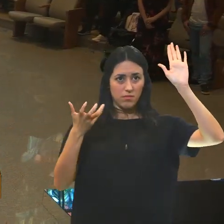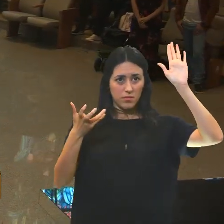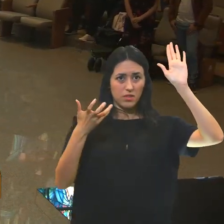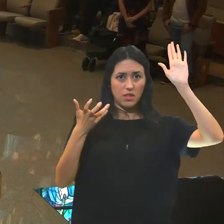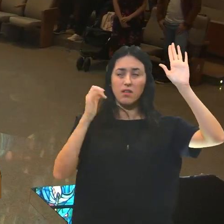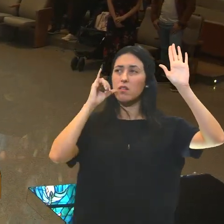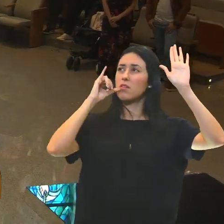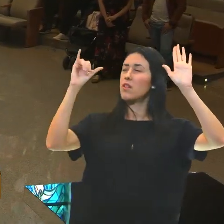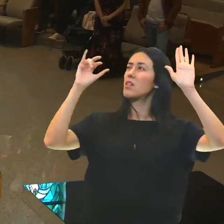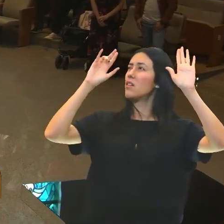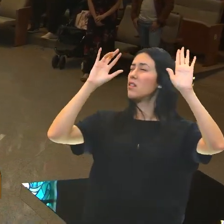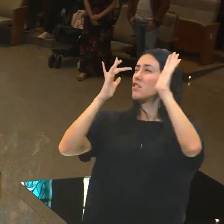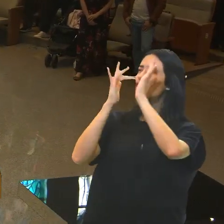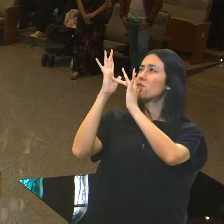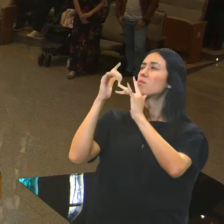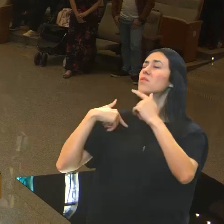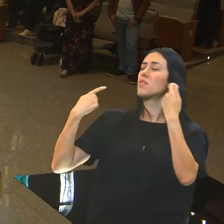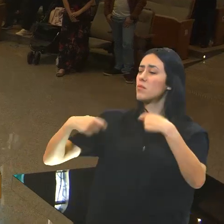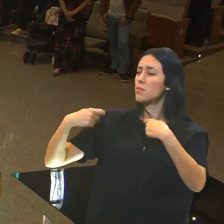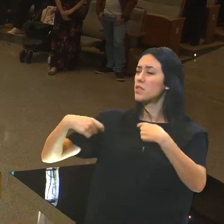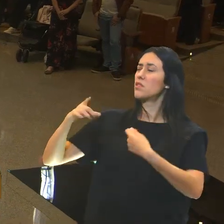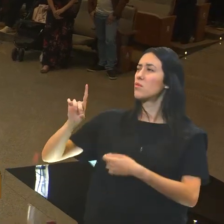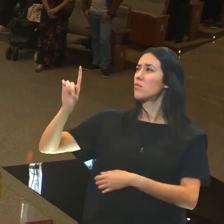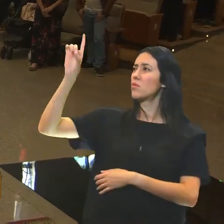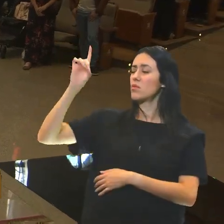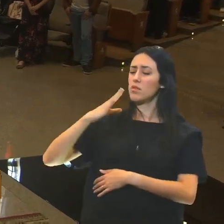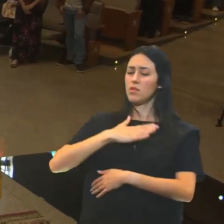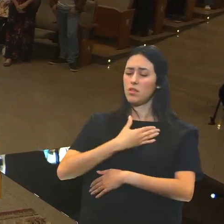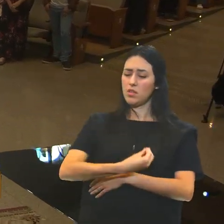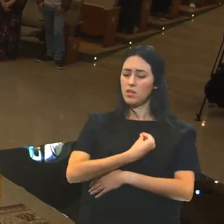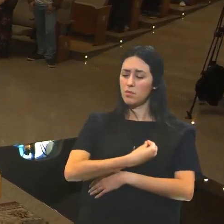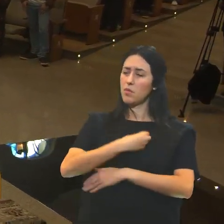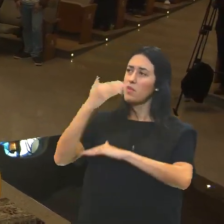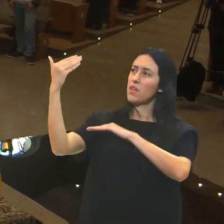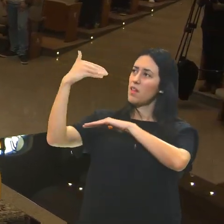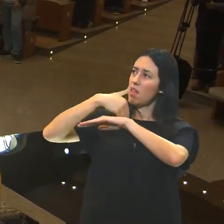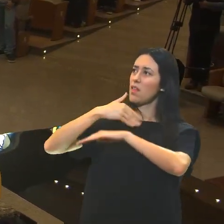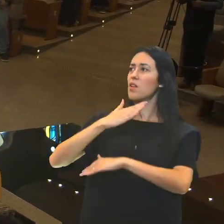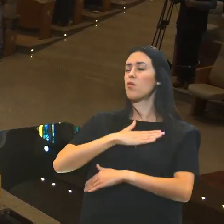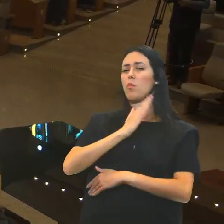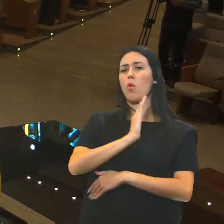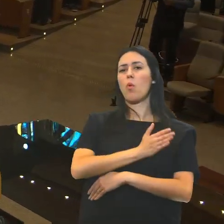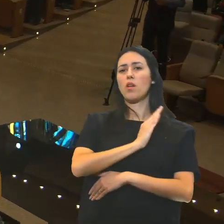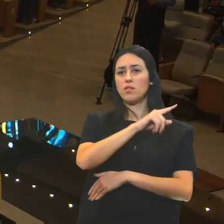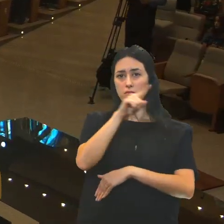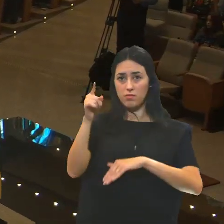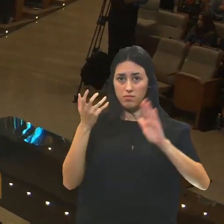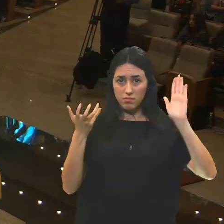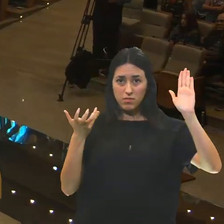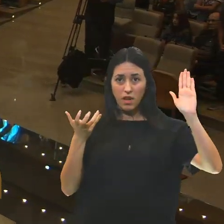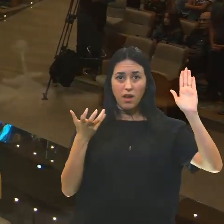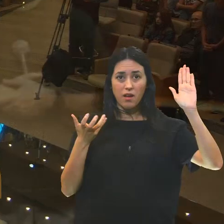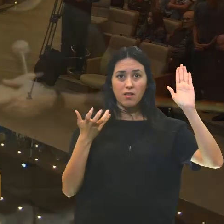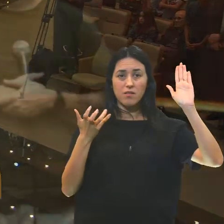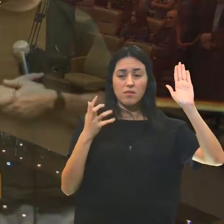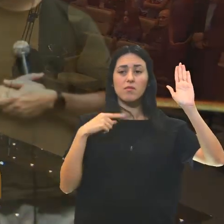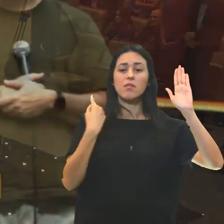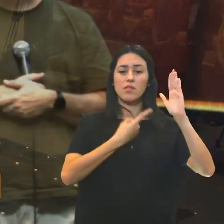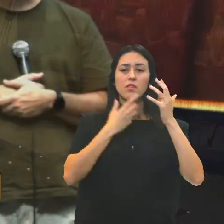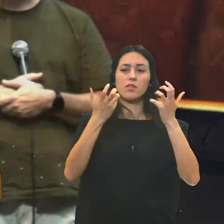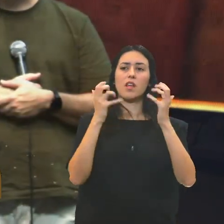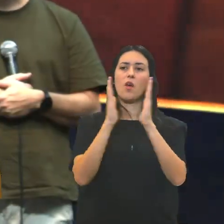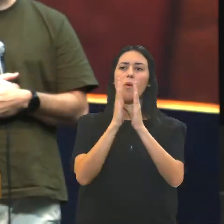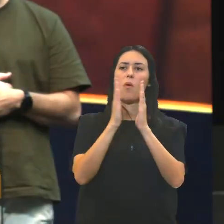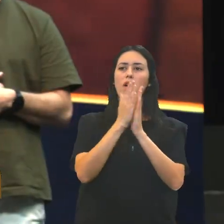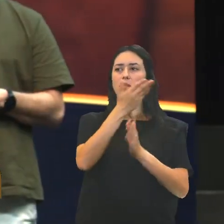Jesus, eu preciso do Senhor, vem na minha vida, entra no meu coração, muda a minha história. Levante a sua mão, nós queremos orar juntos por você, porque